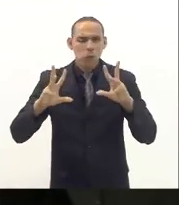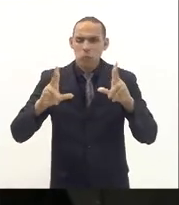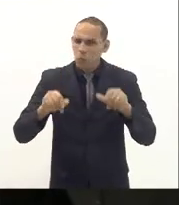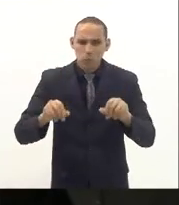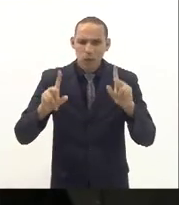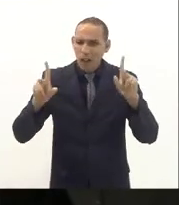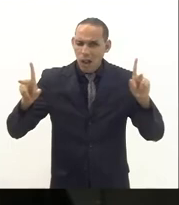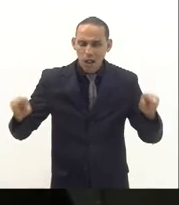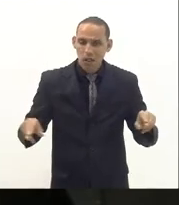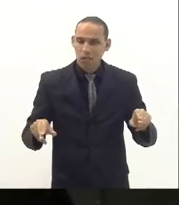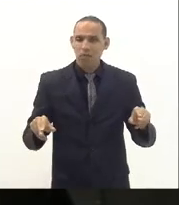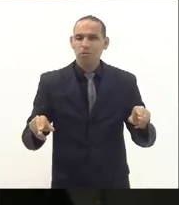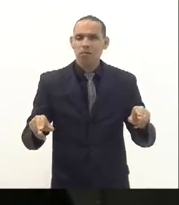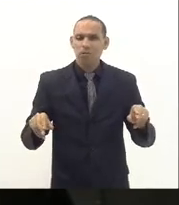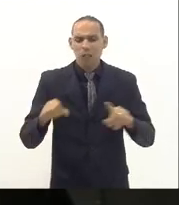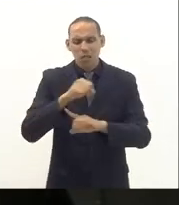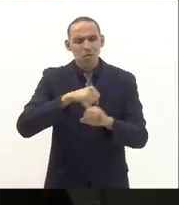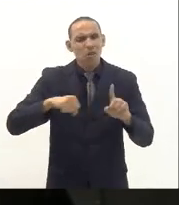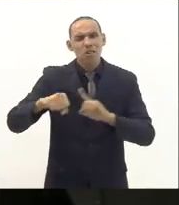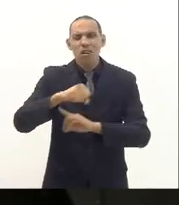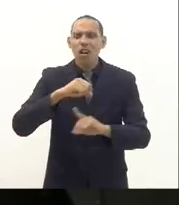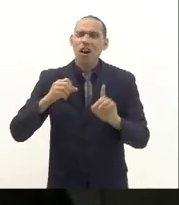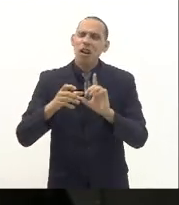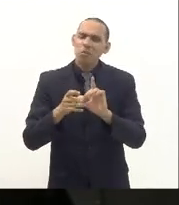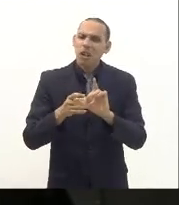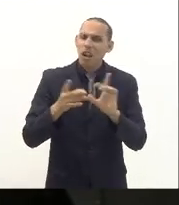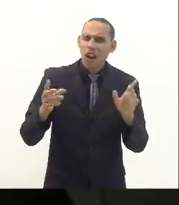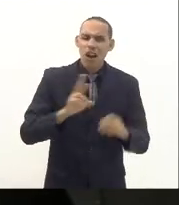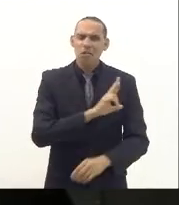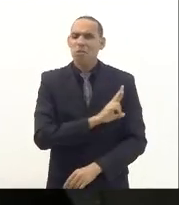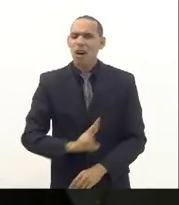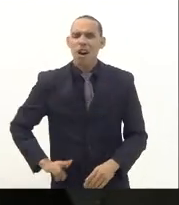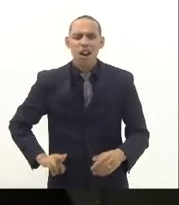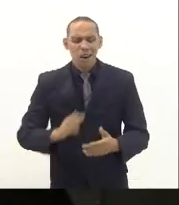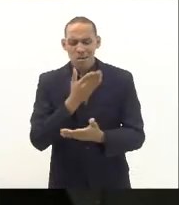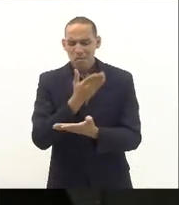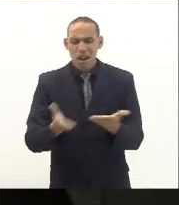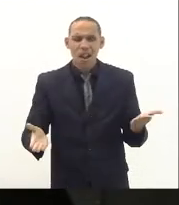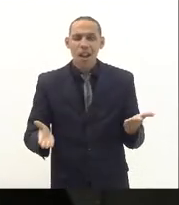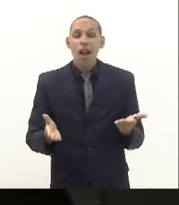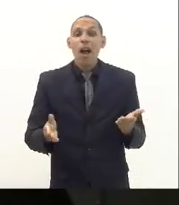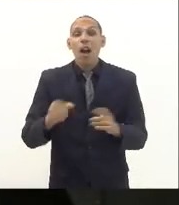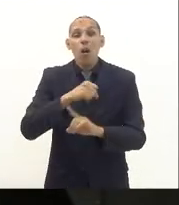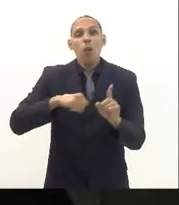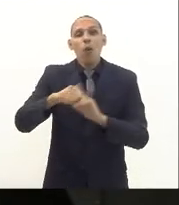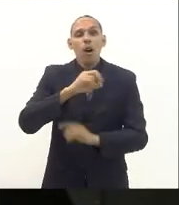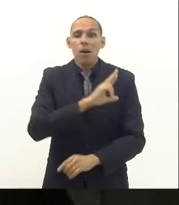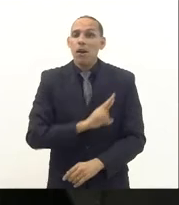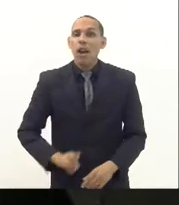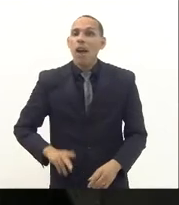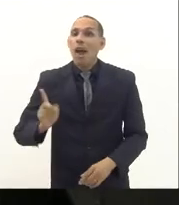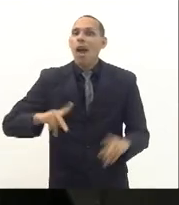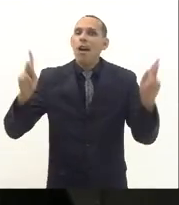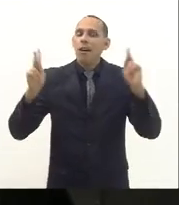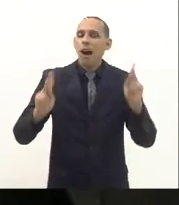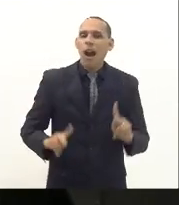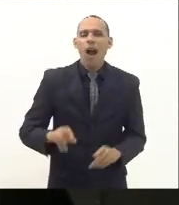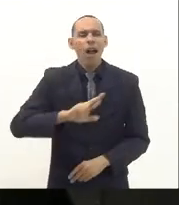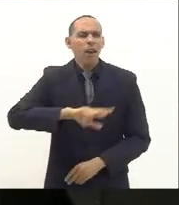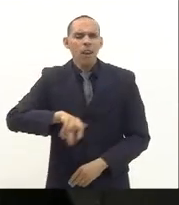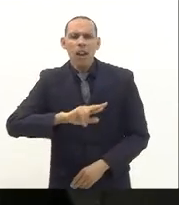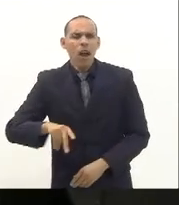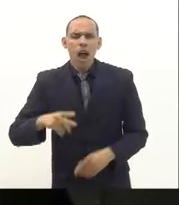sociedade plural democrática republicana é uma sociedade de paz e não uma